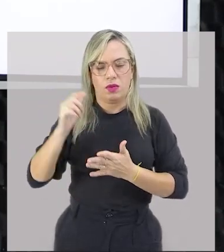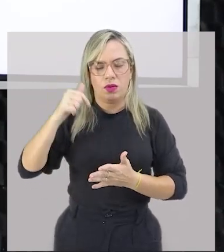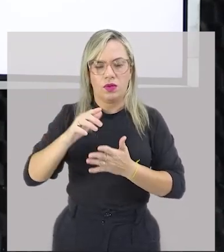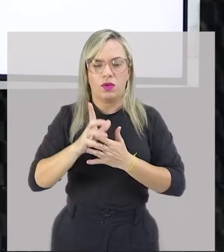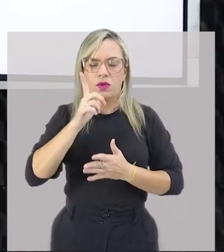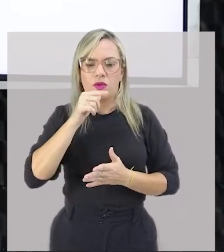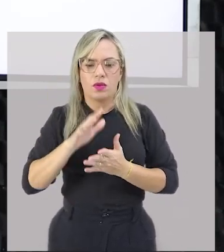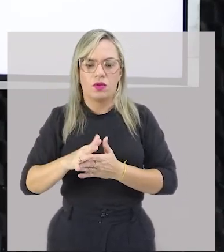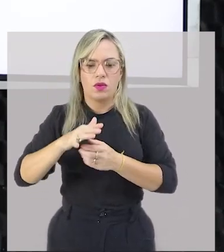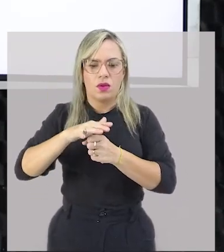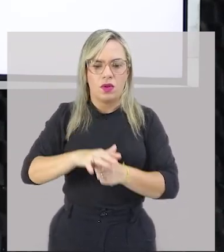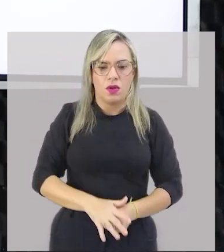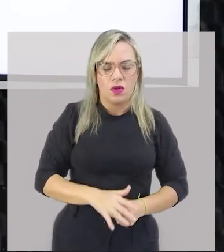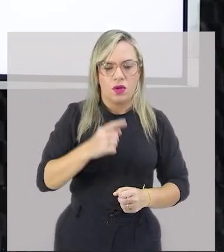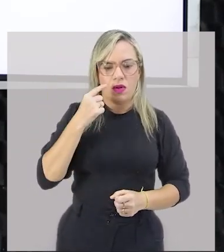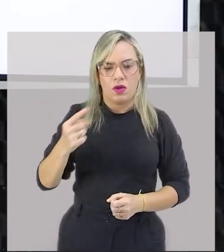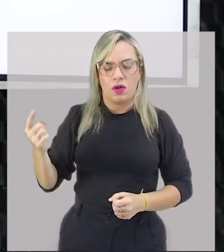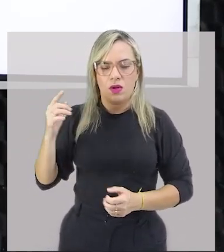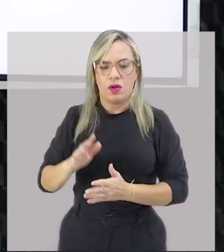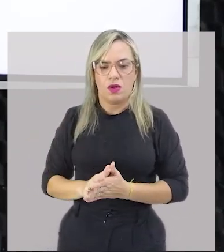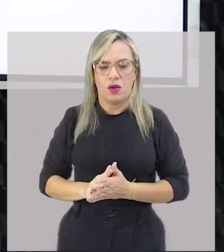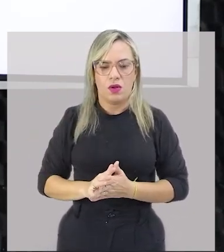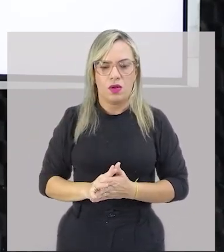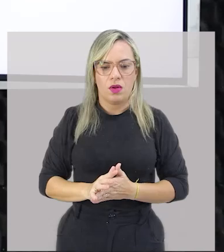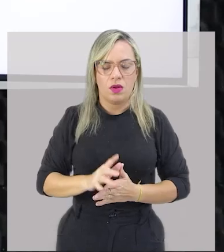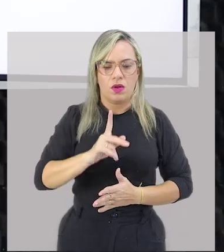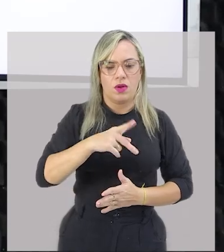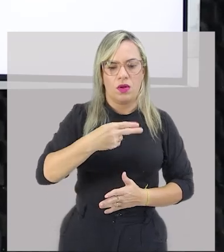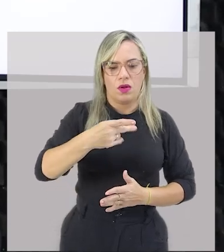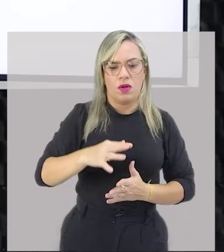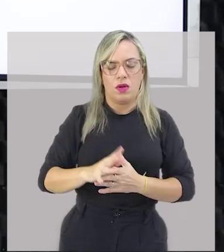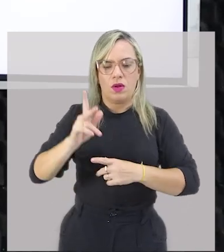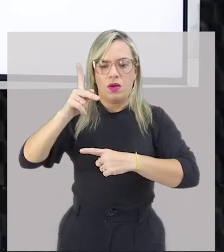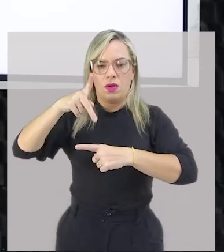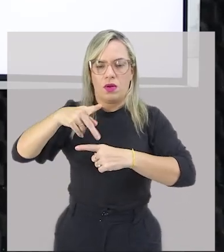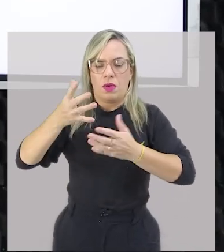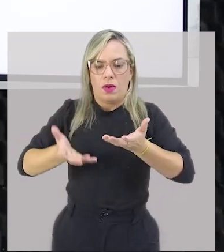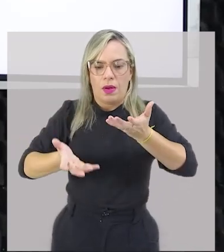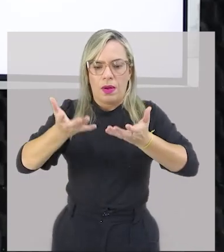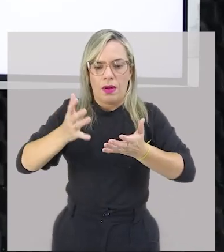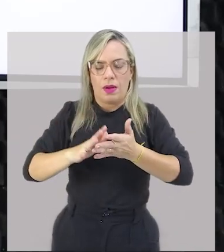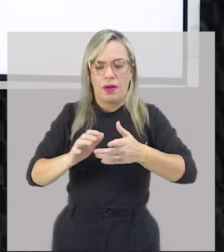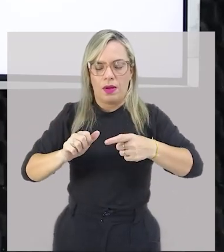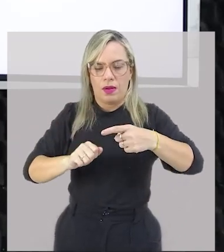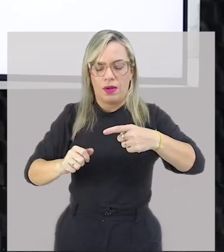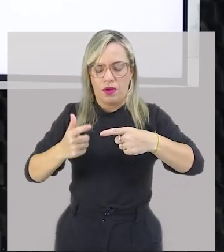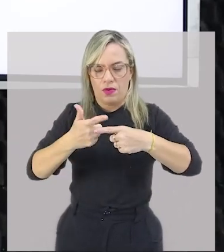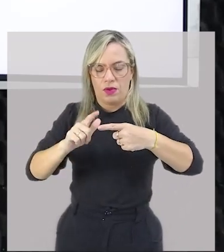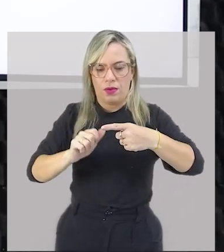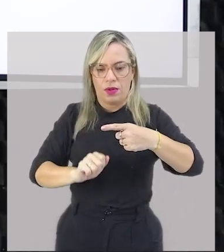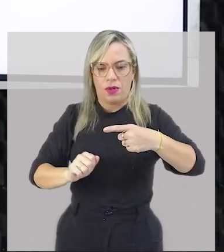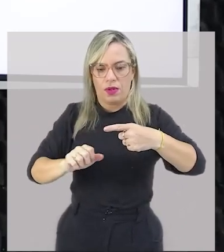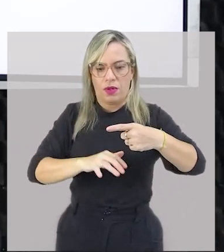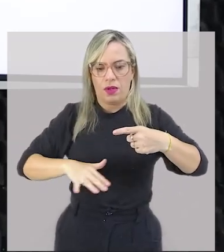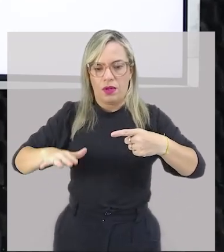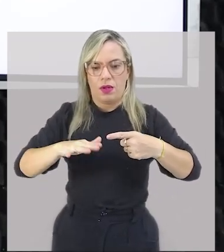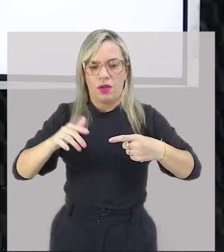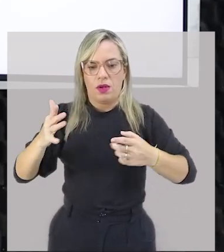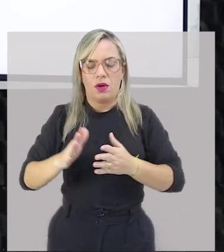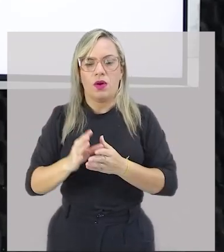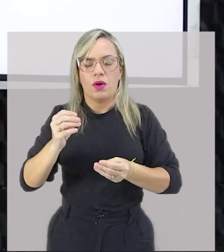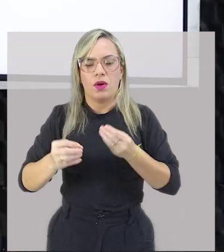no fundo é o peso dela, dividido pela área. Poxa, olha, o peso é a massa vezes